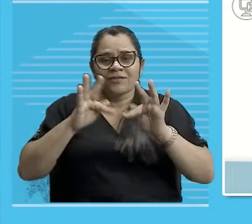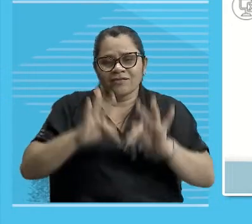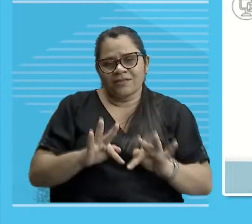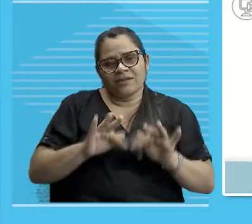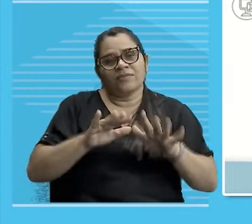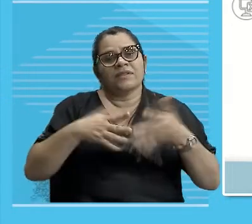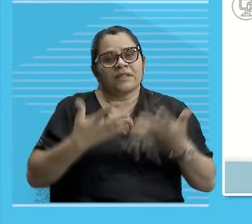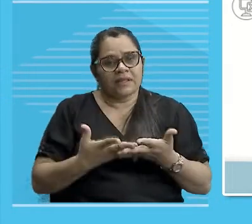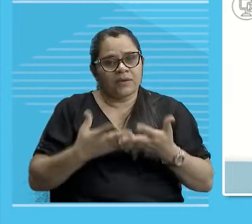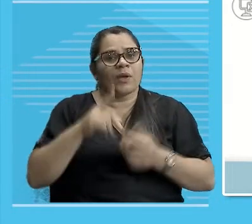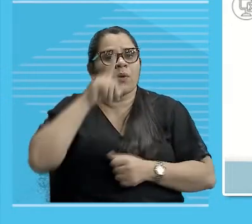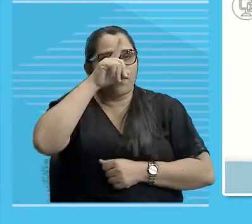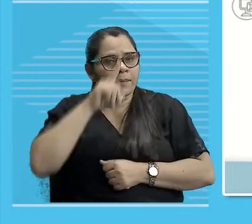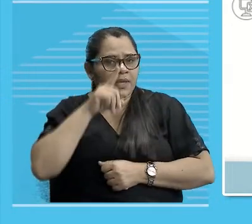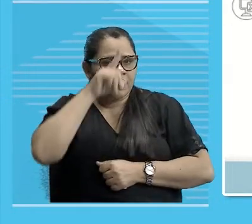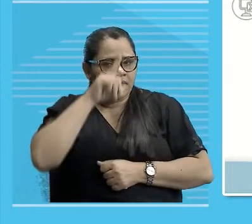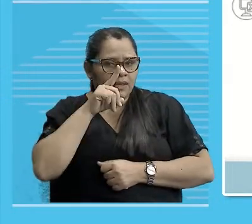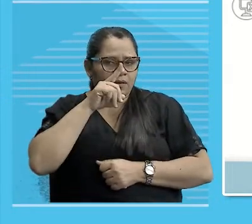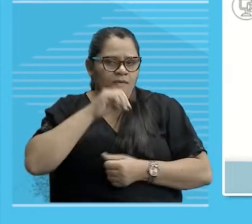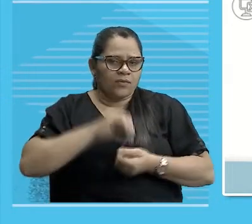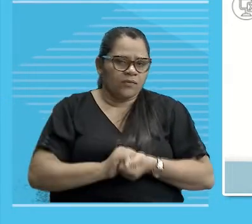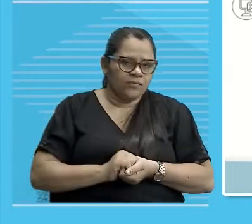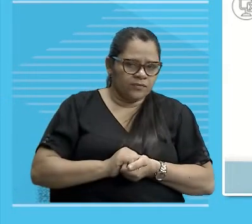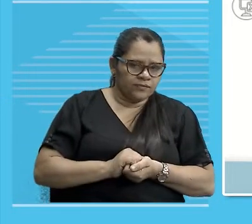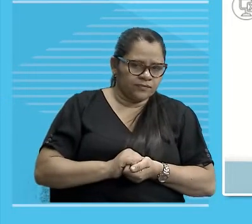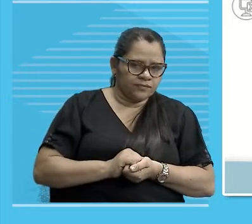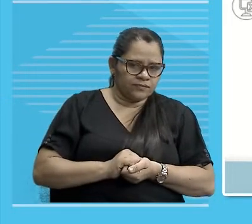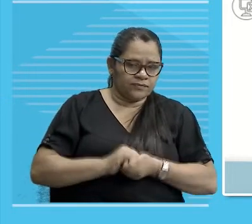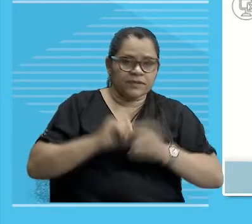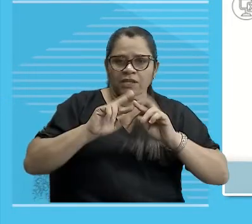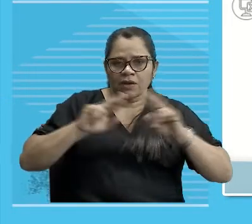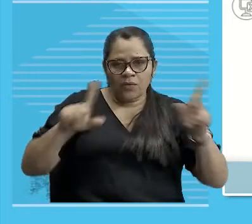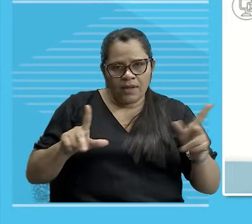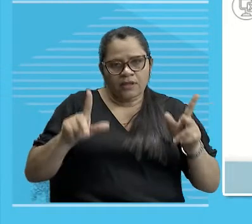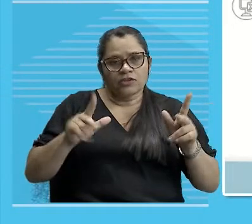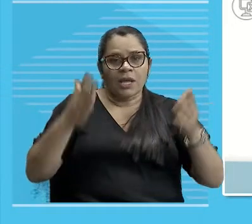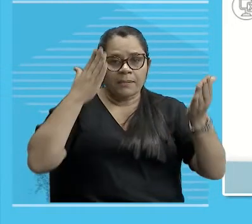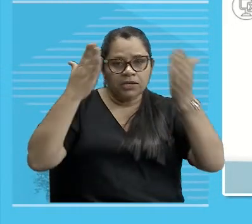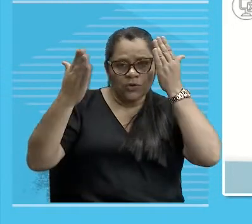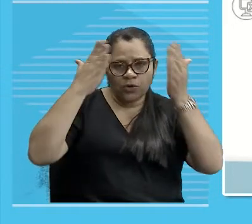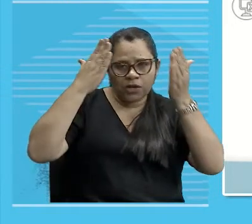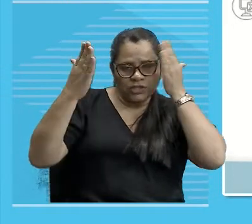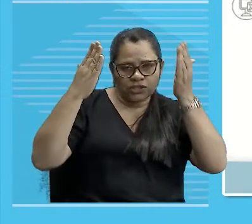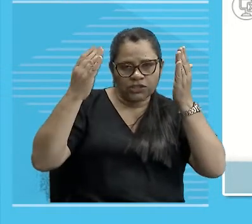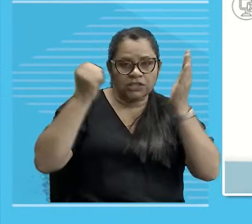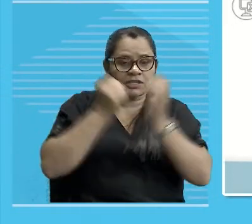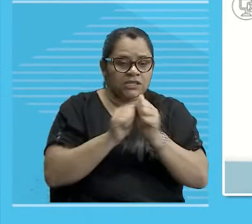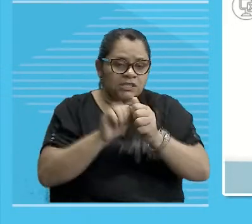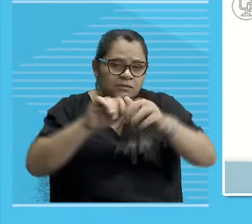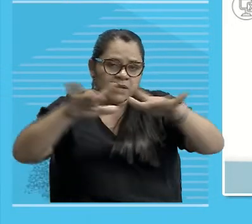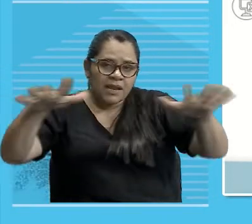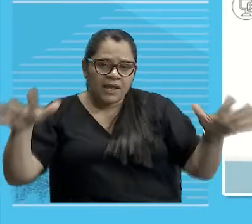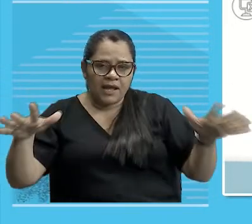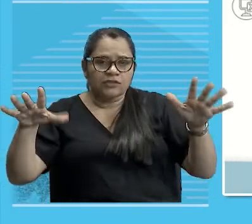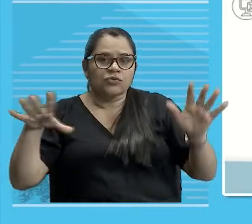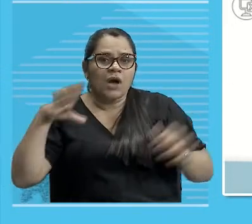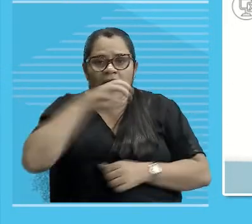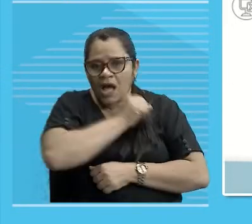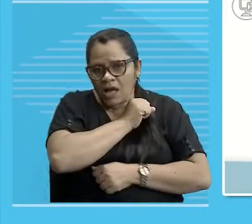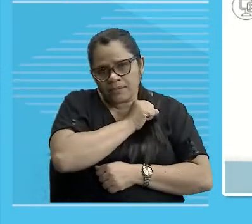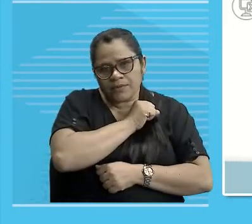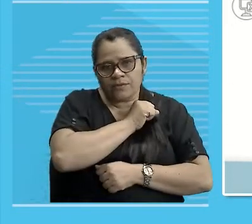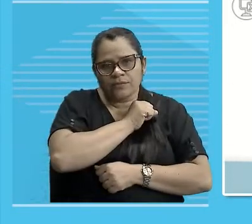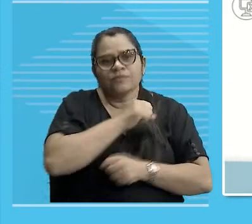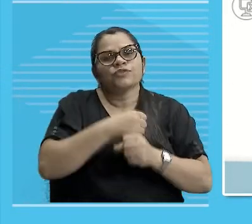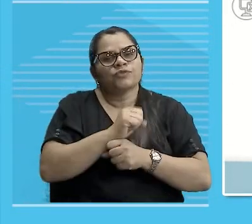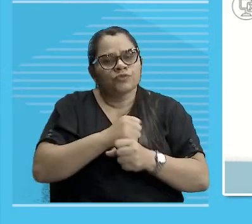demais. Não é à toa que a psicologia tem se destacado absurdamente, né, nos últimos